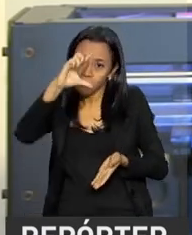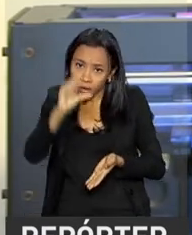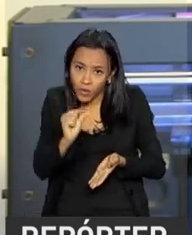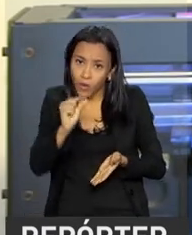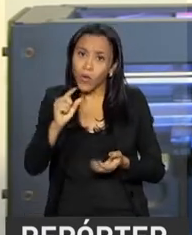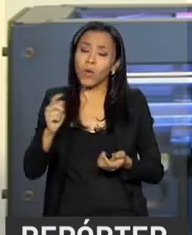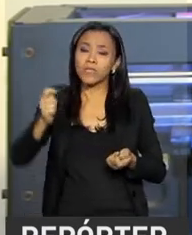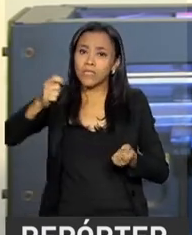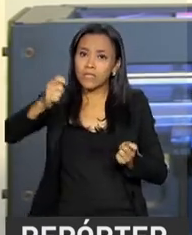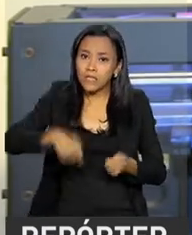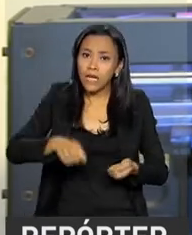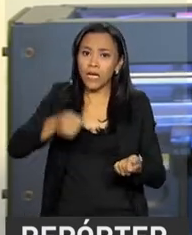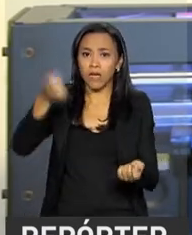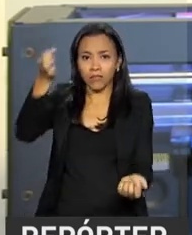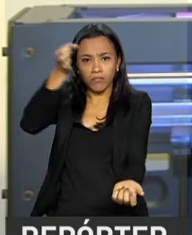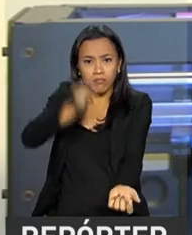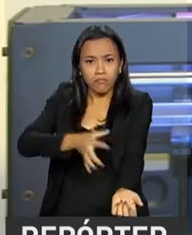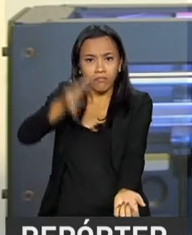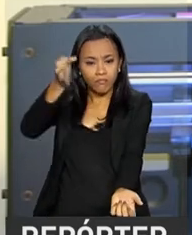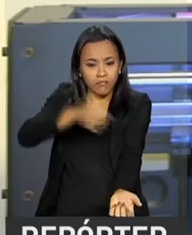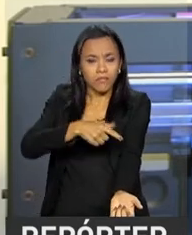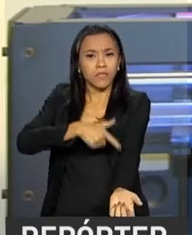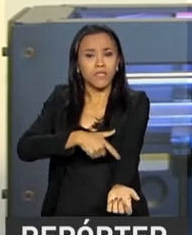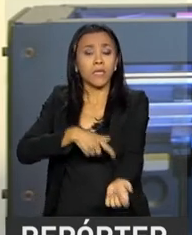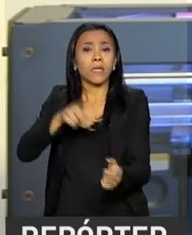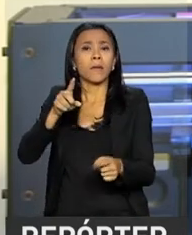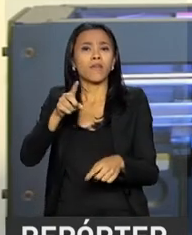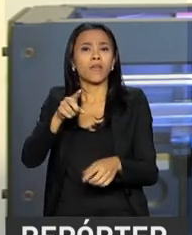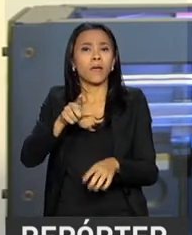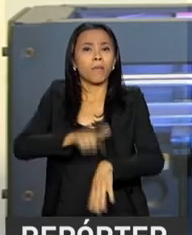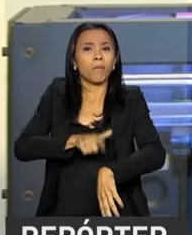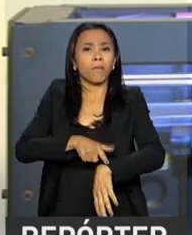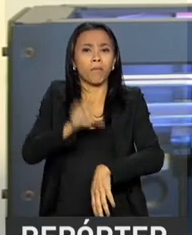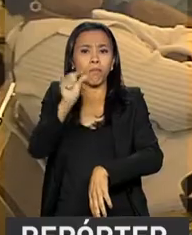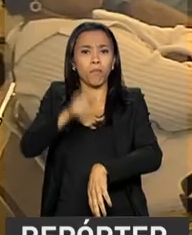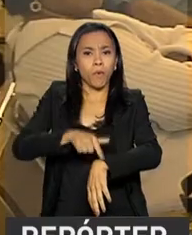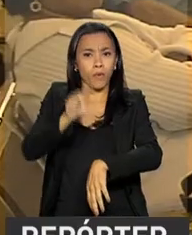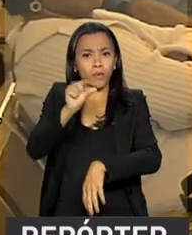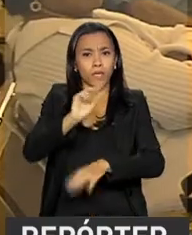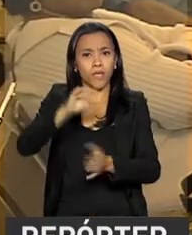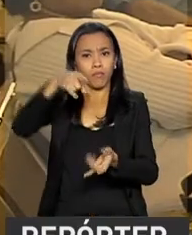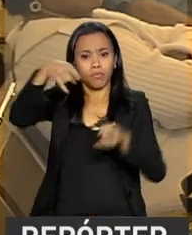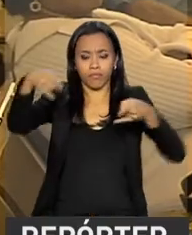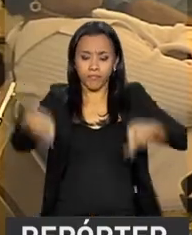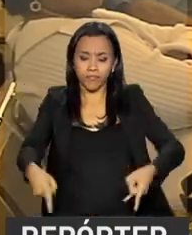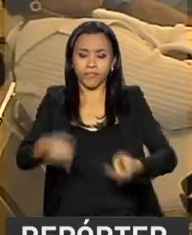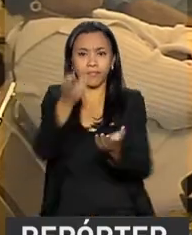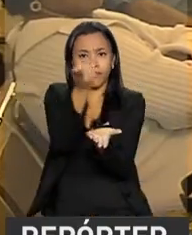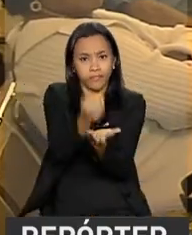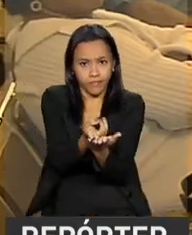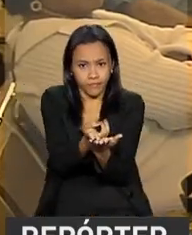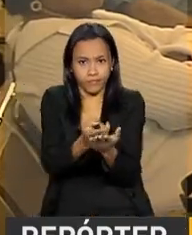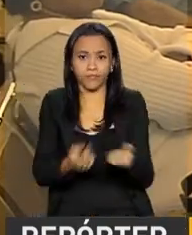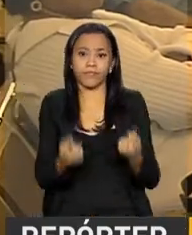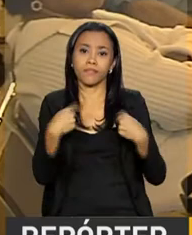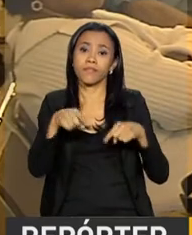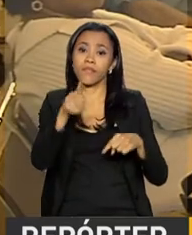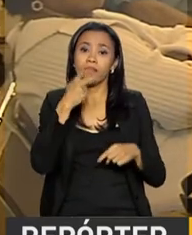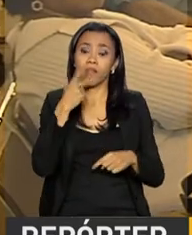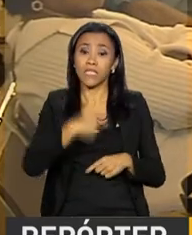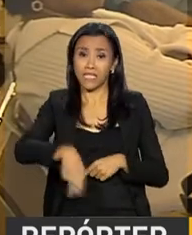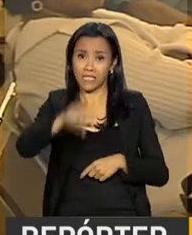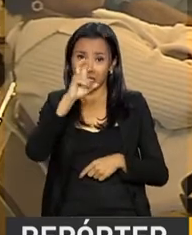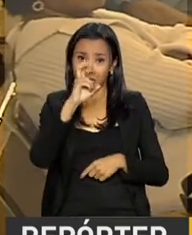sanguínea ele fica menos tempo internado e assim sucessivamente em cinco anos a silas cirúrgica aquino